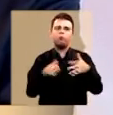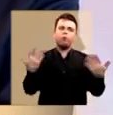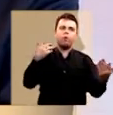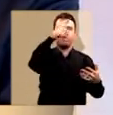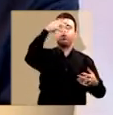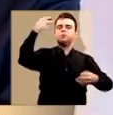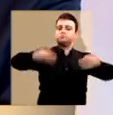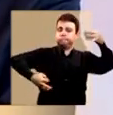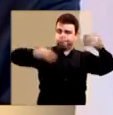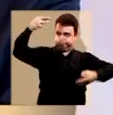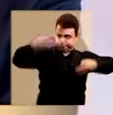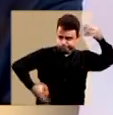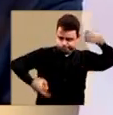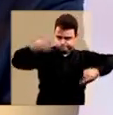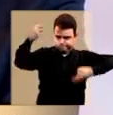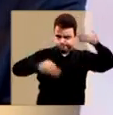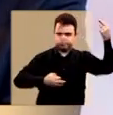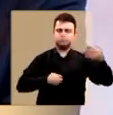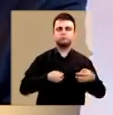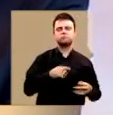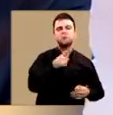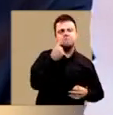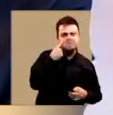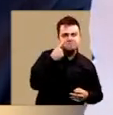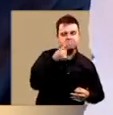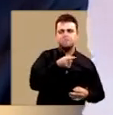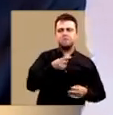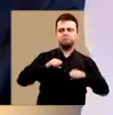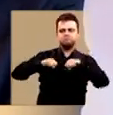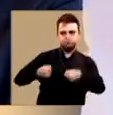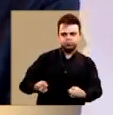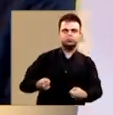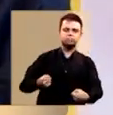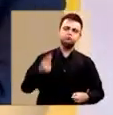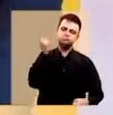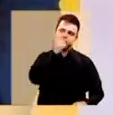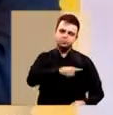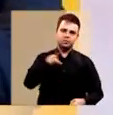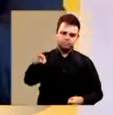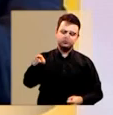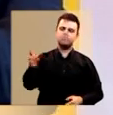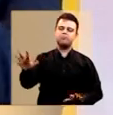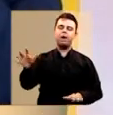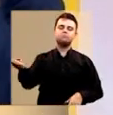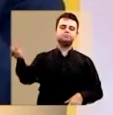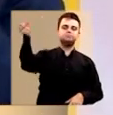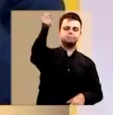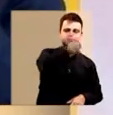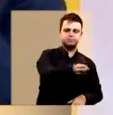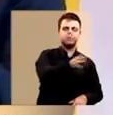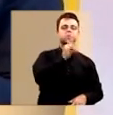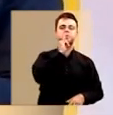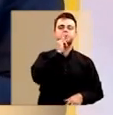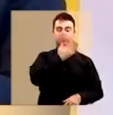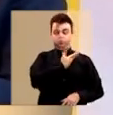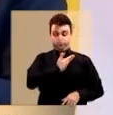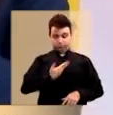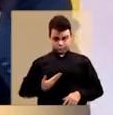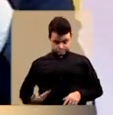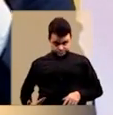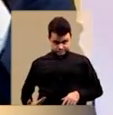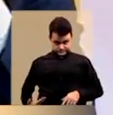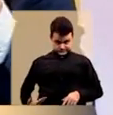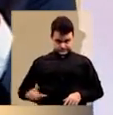o Poder Judiciário consegue o contraditório, ampla defesa, nós conseguimos uma sentença, porém, quando se trata de crimes do colarinho branco, há uma